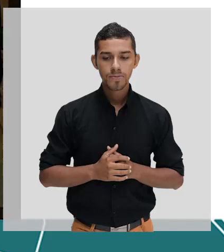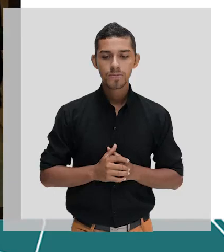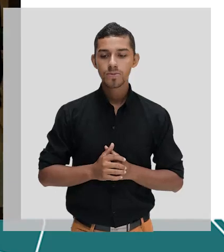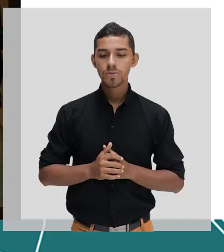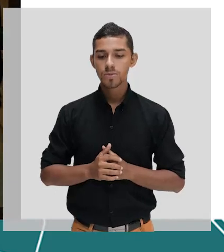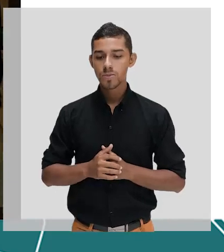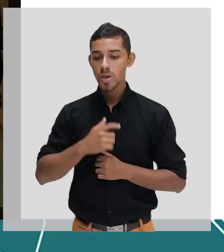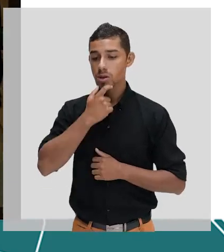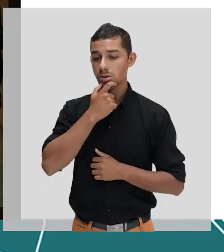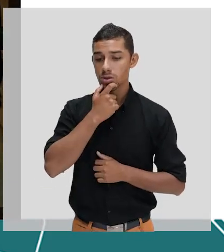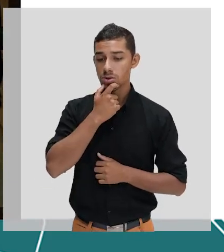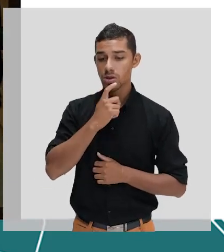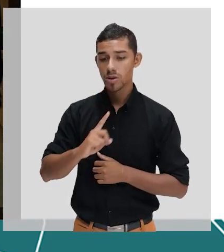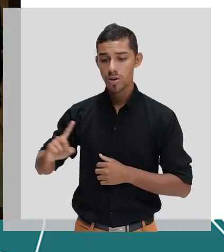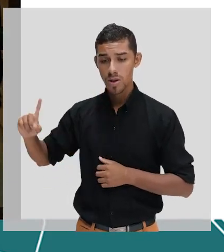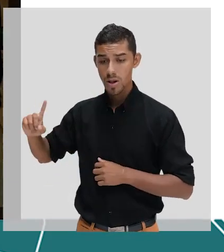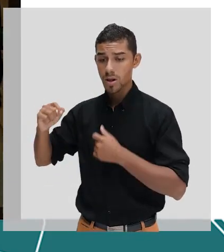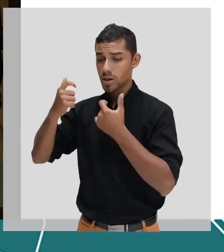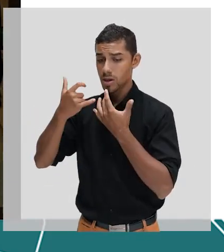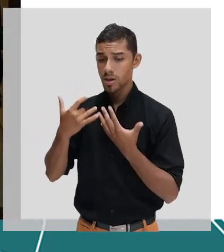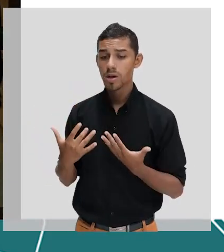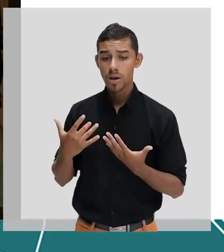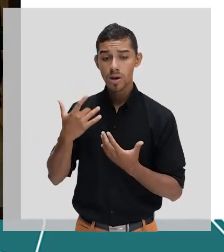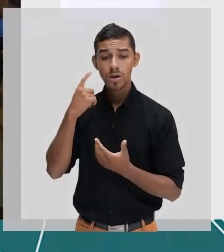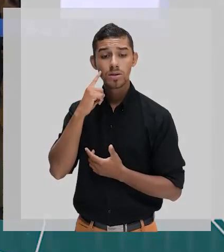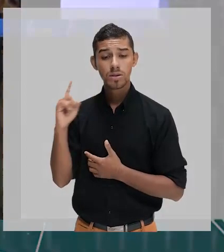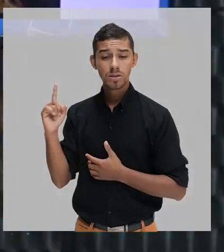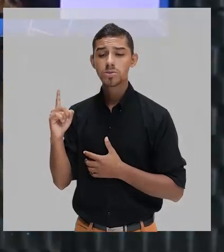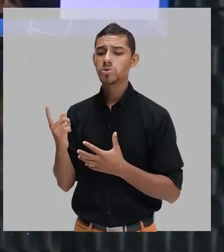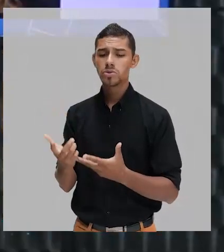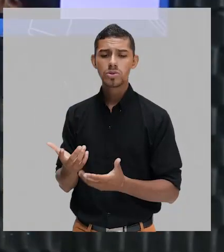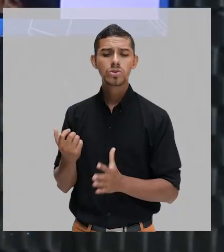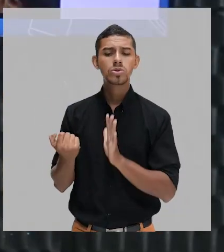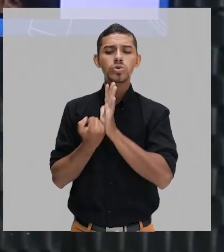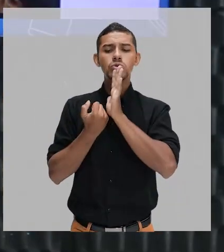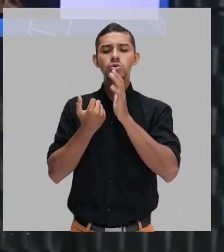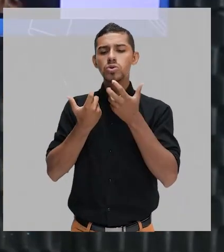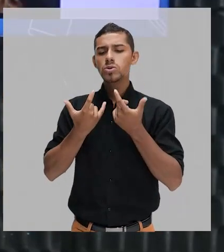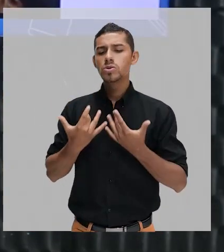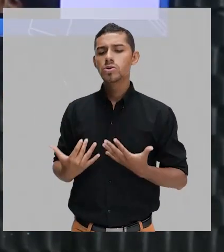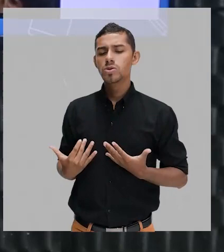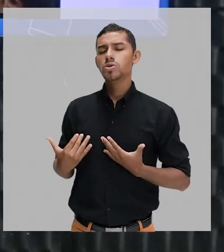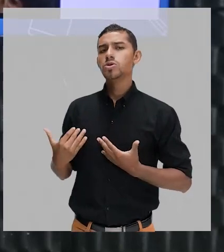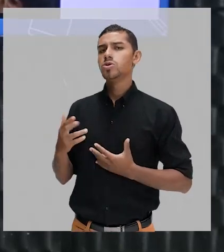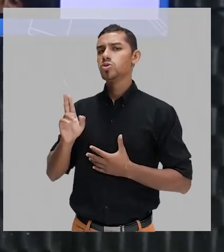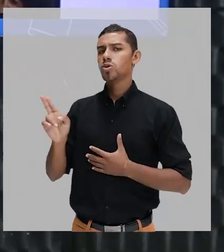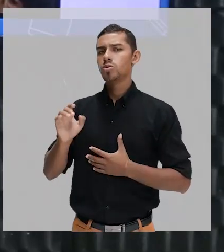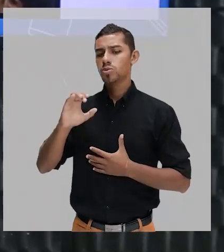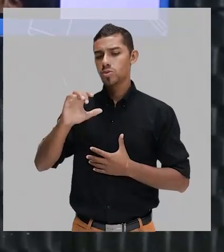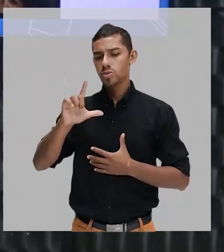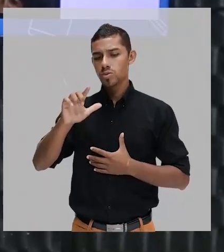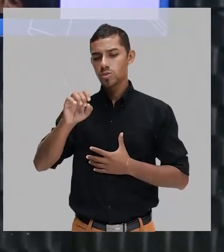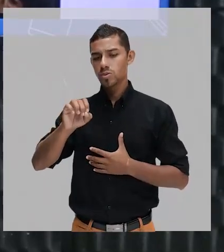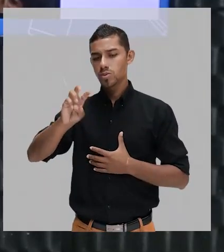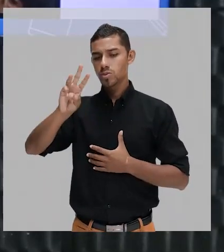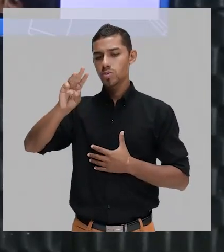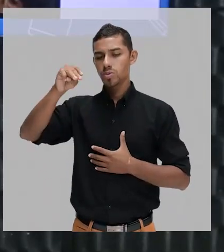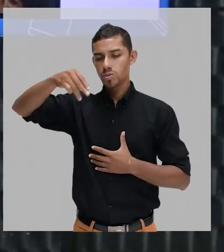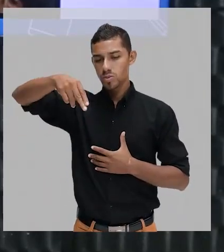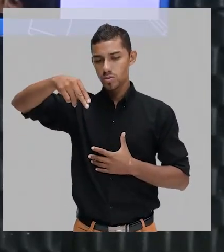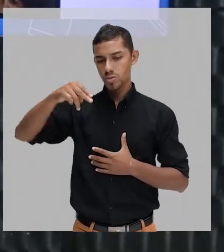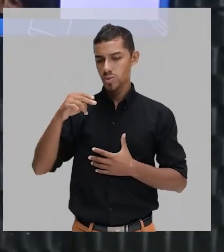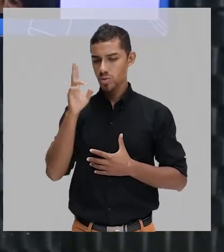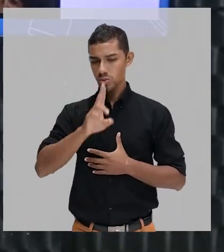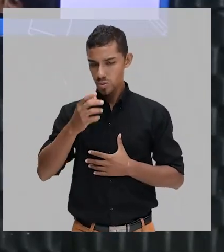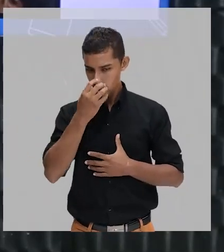uma figura que é muito marcante no efeito teatral. E o interessante você perceber sobre isso é que o palhaço ele não é só aquele que usa o